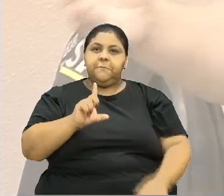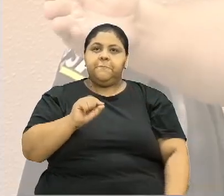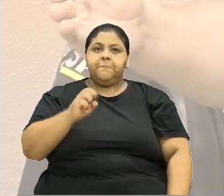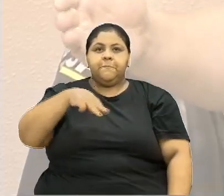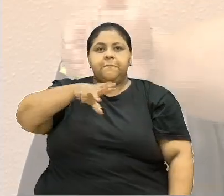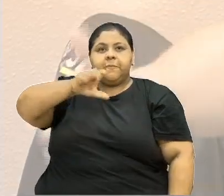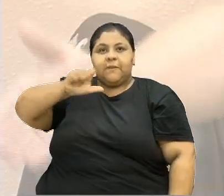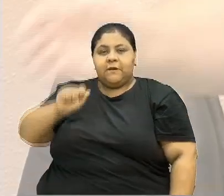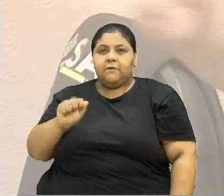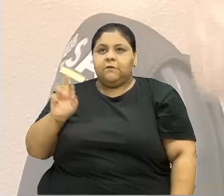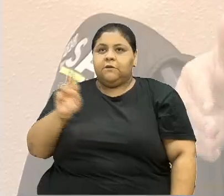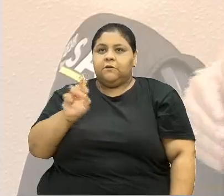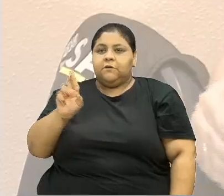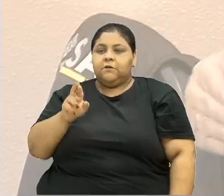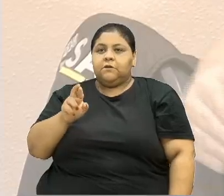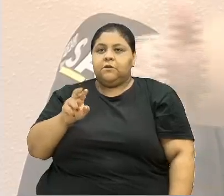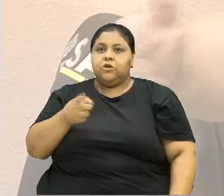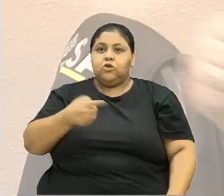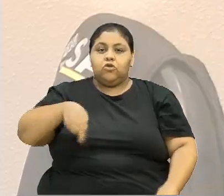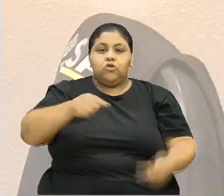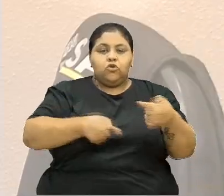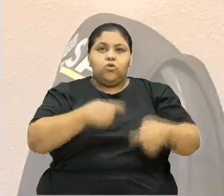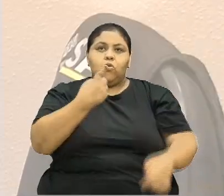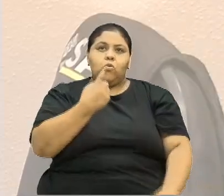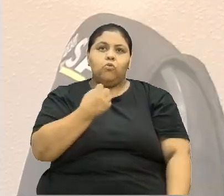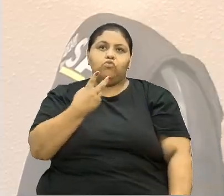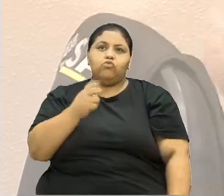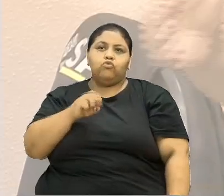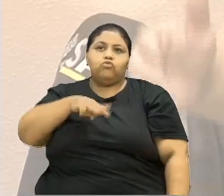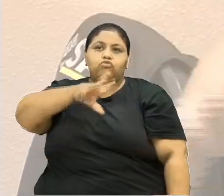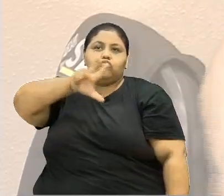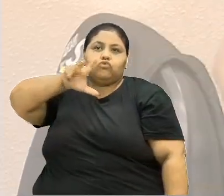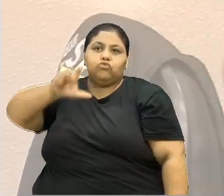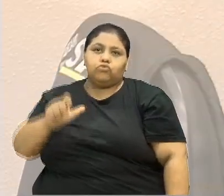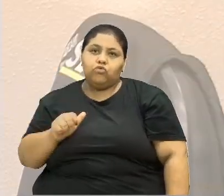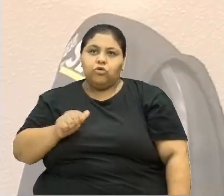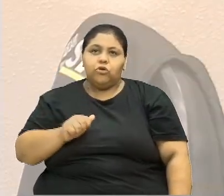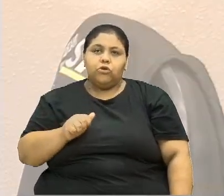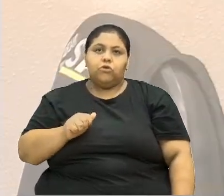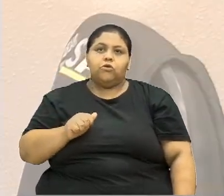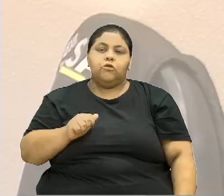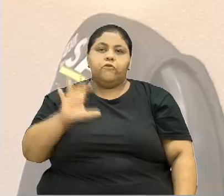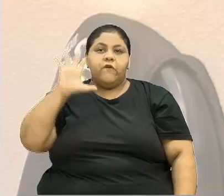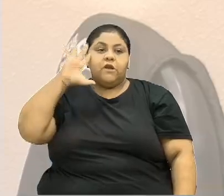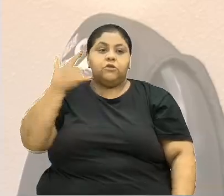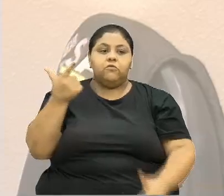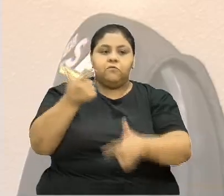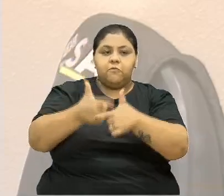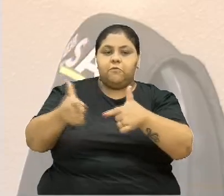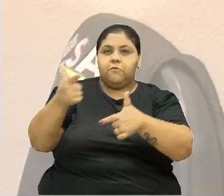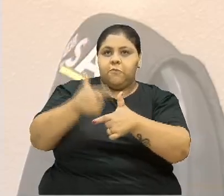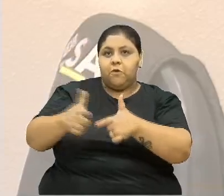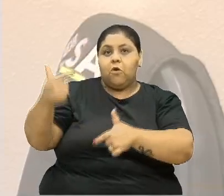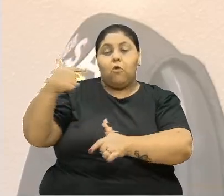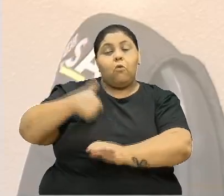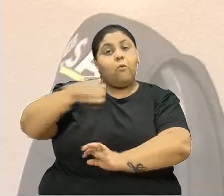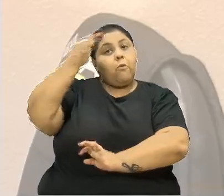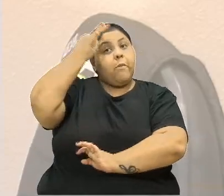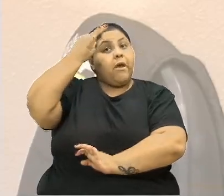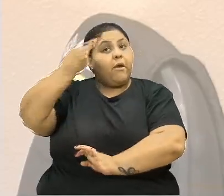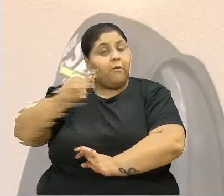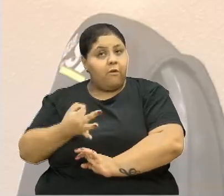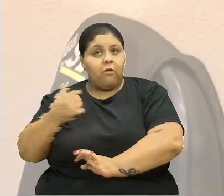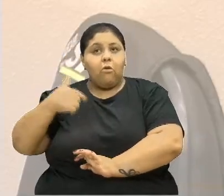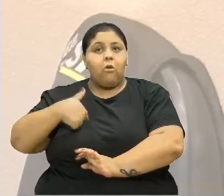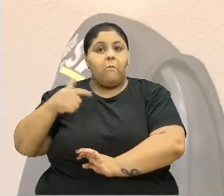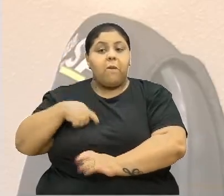para 20, nós discuta talvez para 1, 2 milhões e vai compensar e vai resolver o problema. O meu entendimento e o